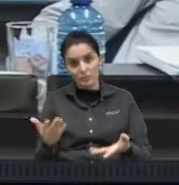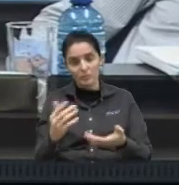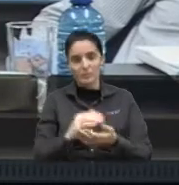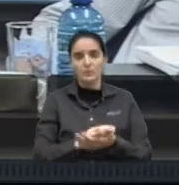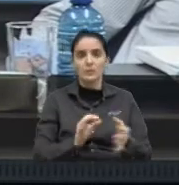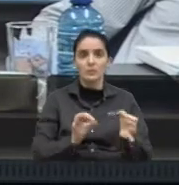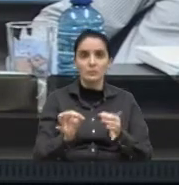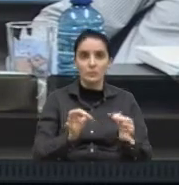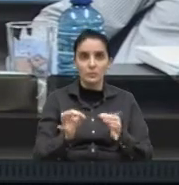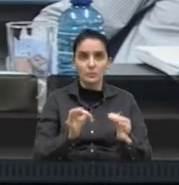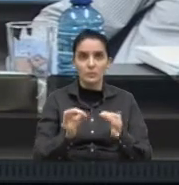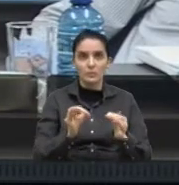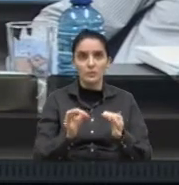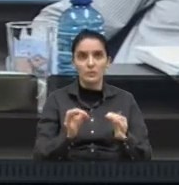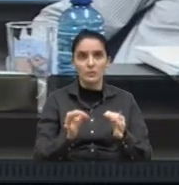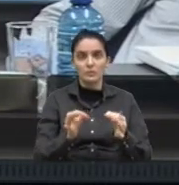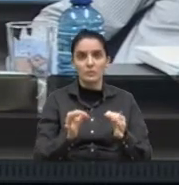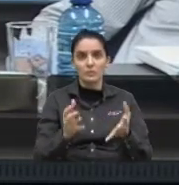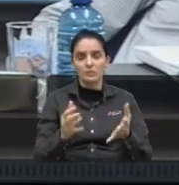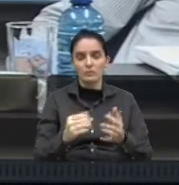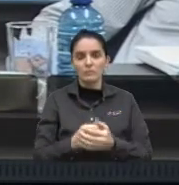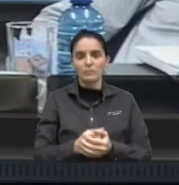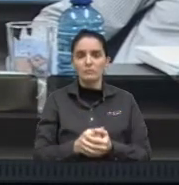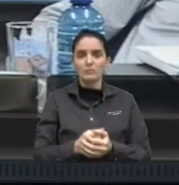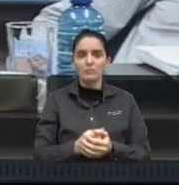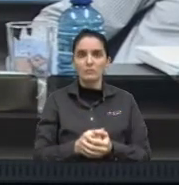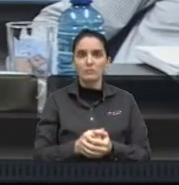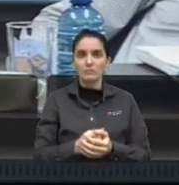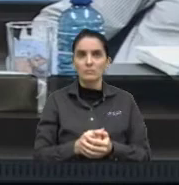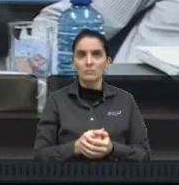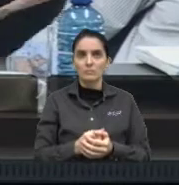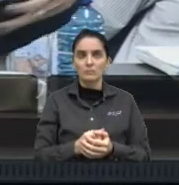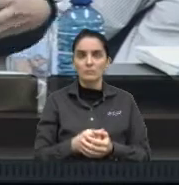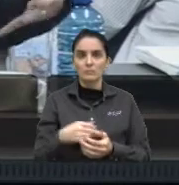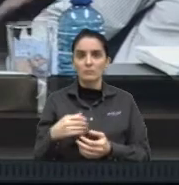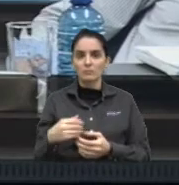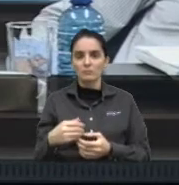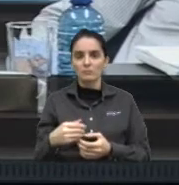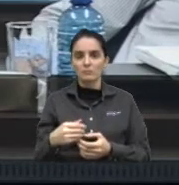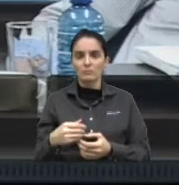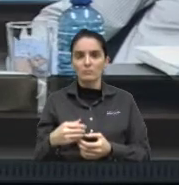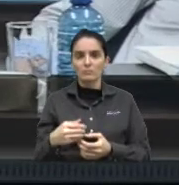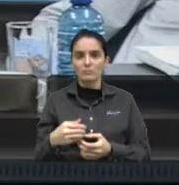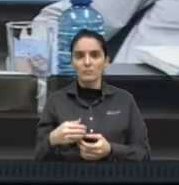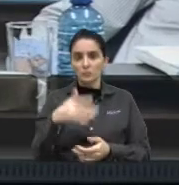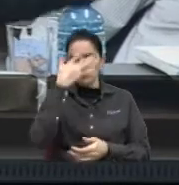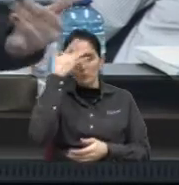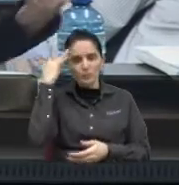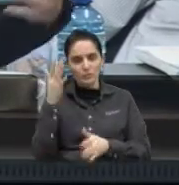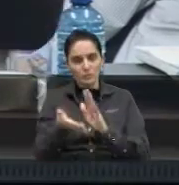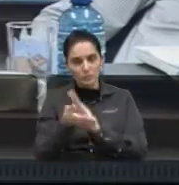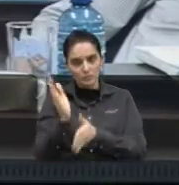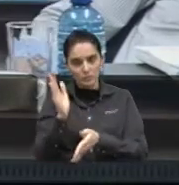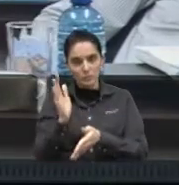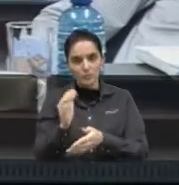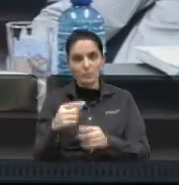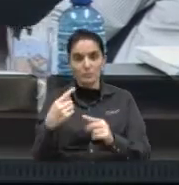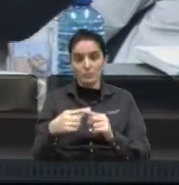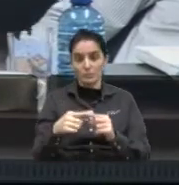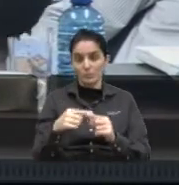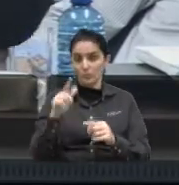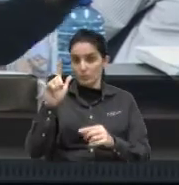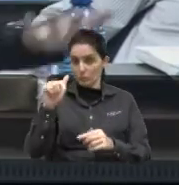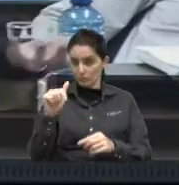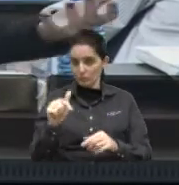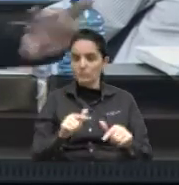projetos das proposituras dos parlamentares acabam sendo esvaziadas muitas pessoas já foram embora porque precisam trabalhar no